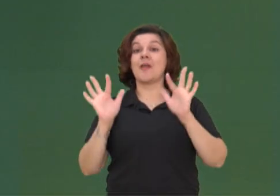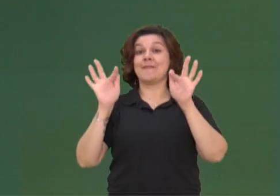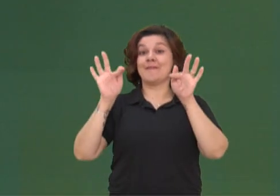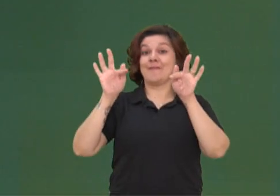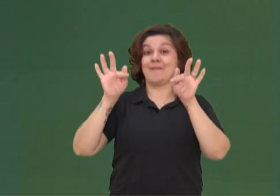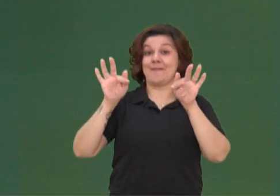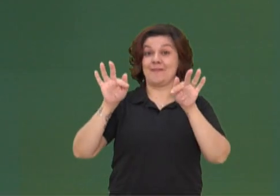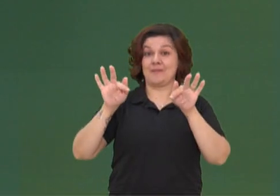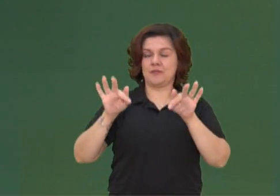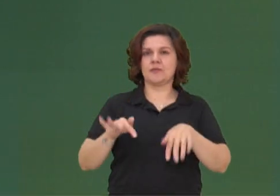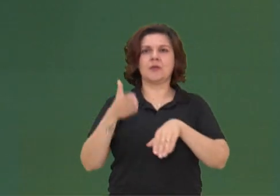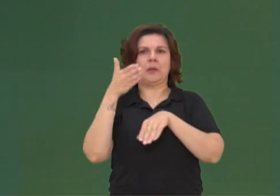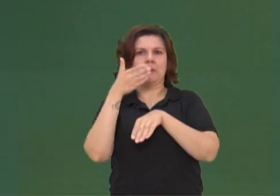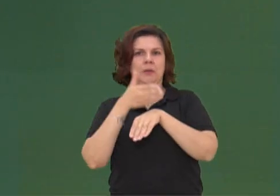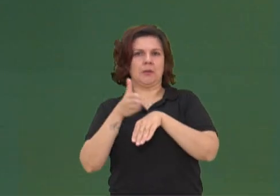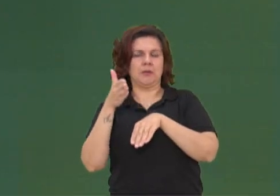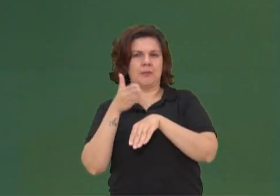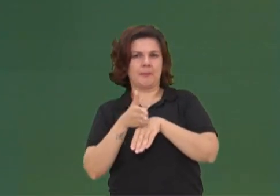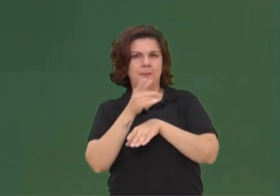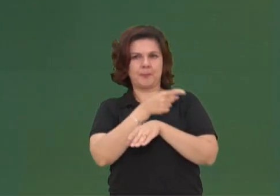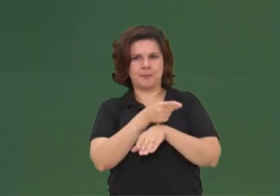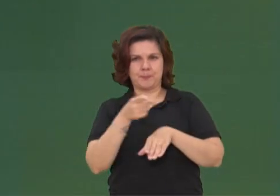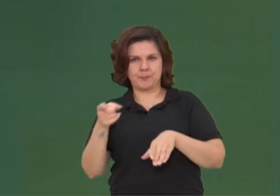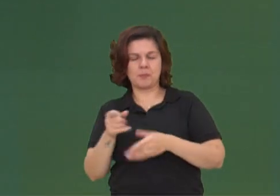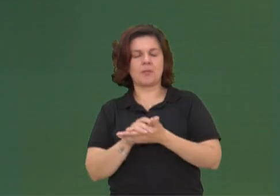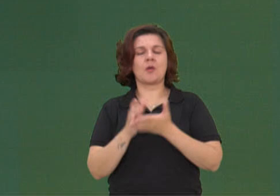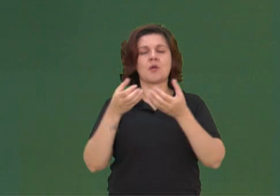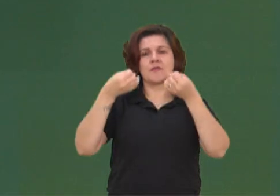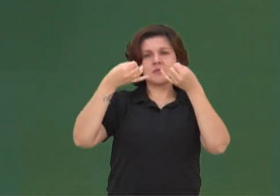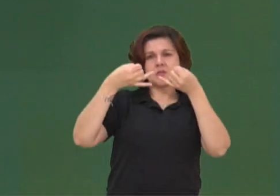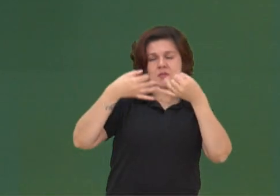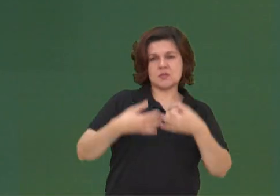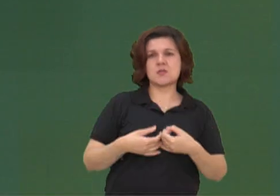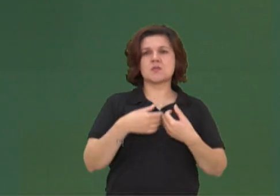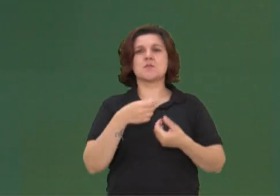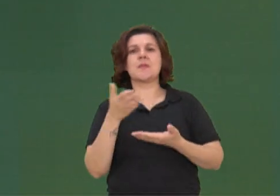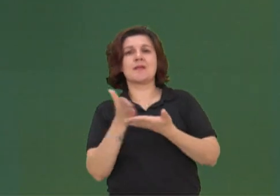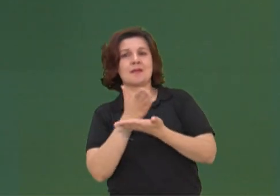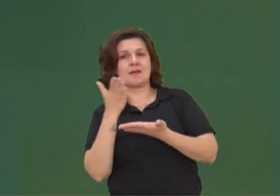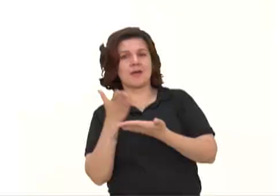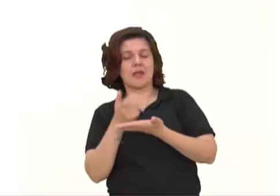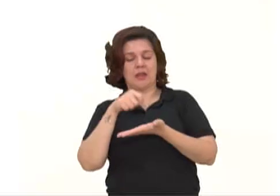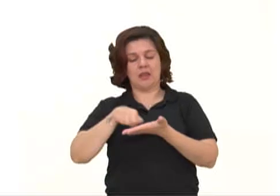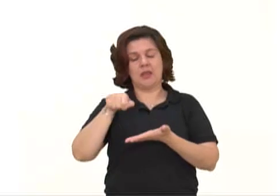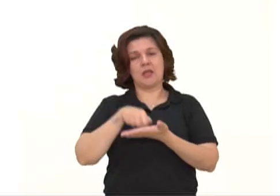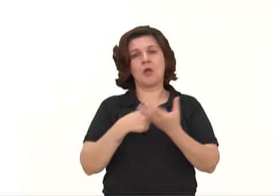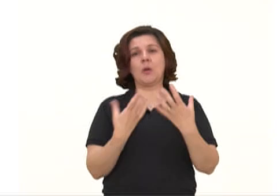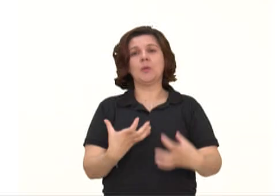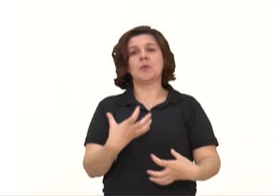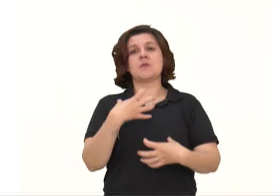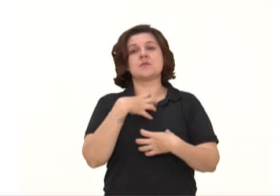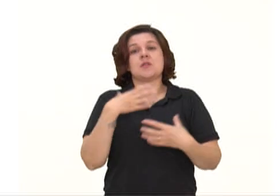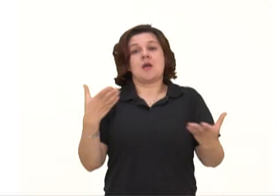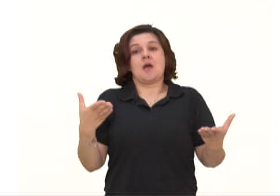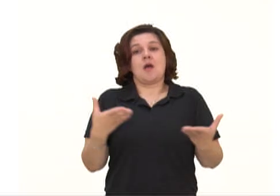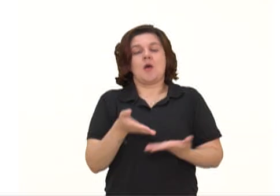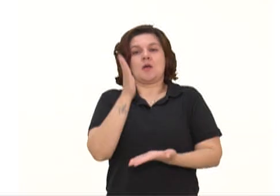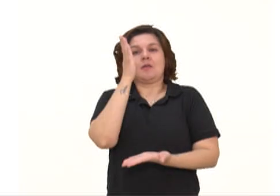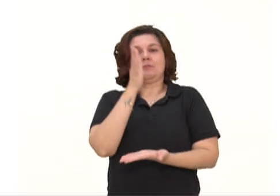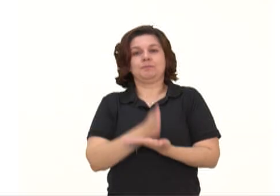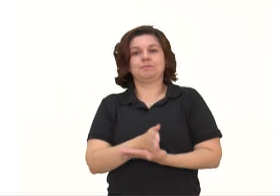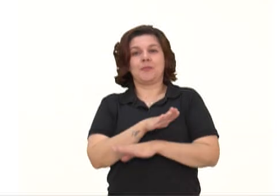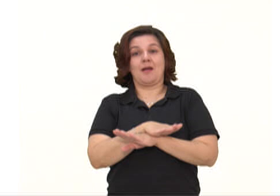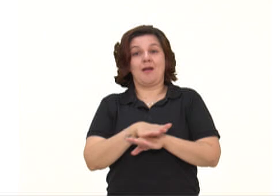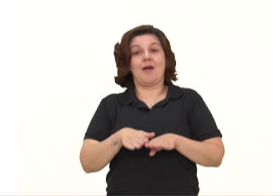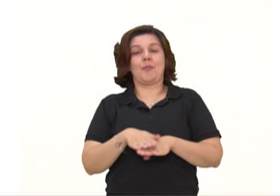Após vocês terem feito esses exercícios, eu quero que vocês descrevam em seus cadernos quais as sensações que você está sentindo pós